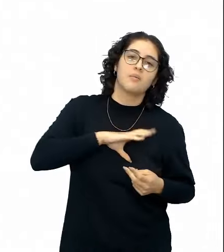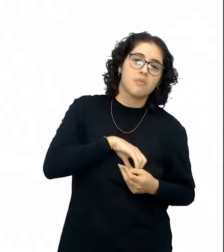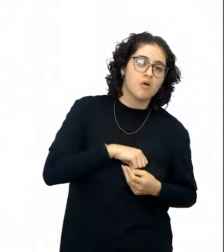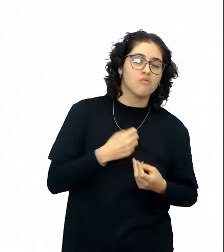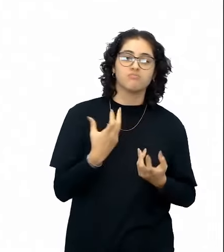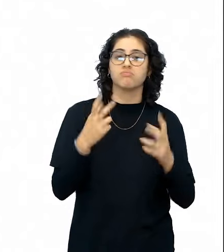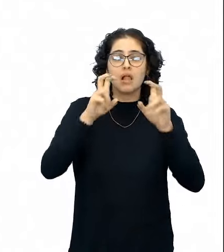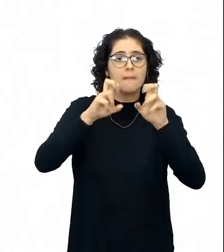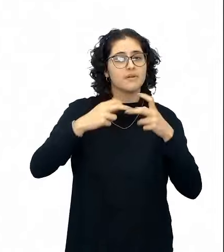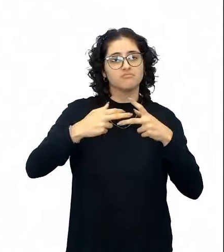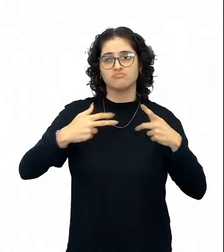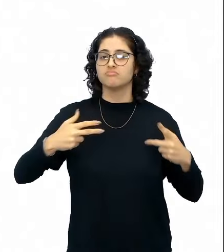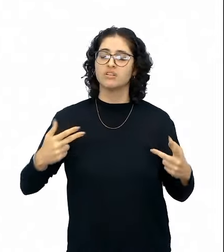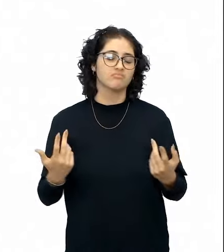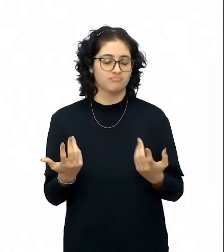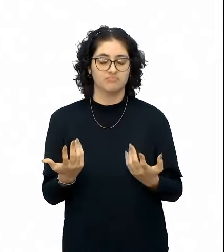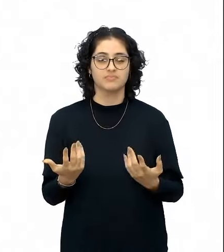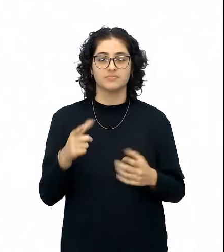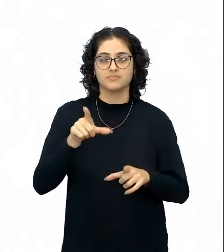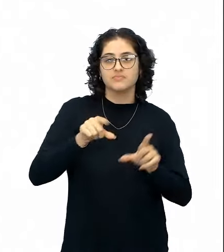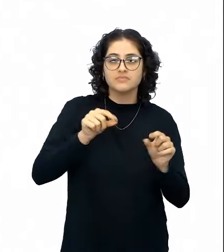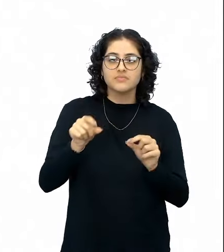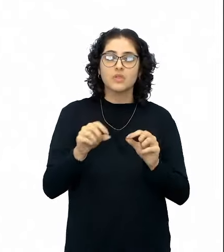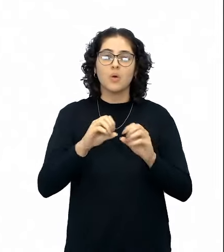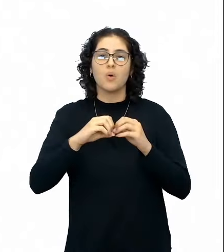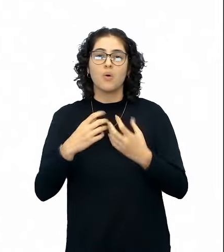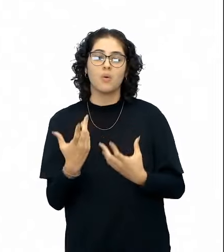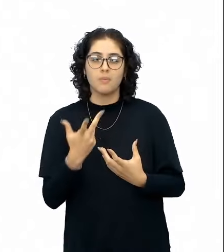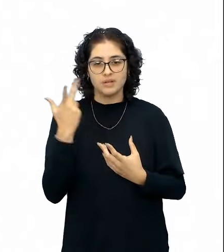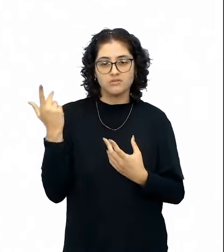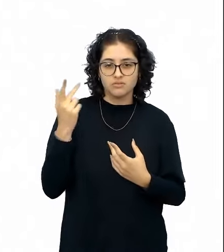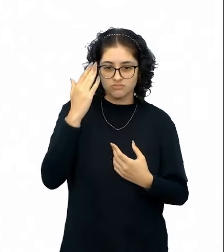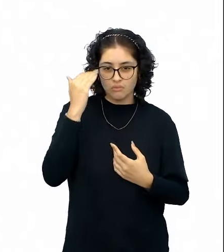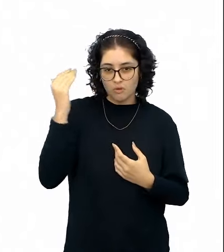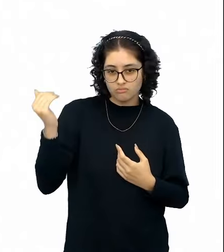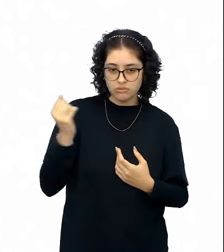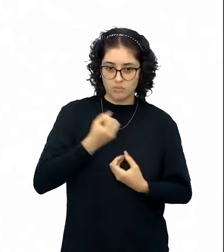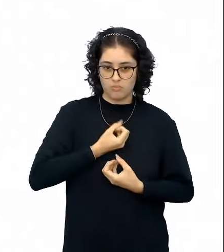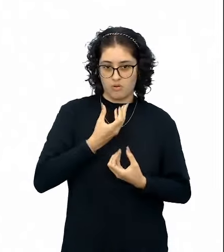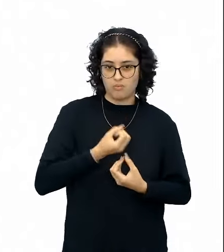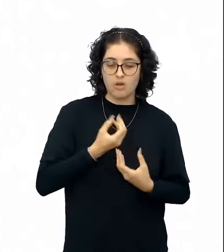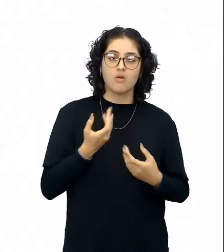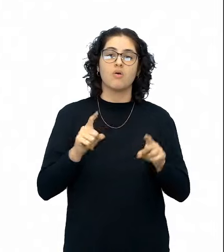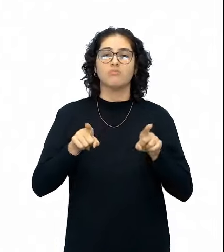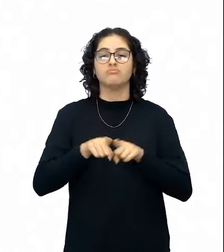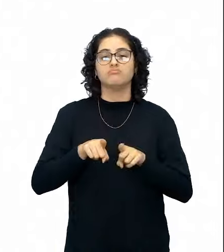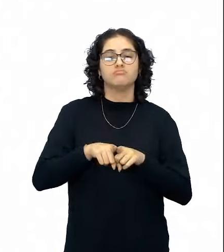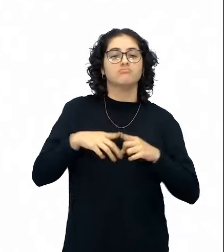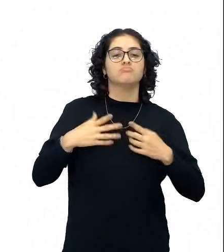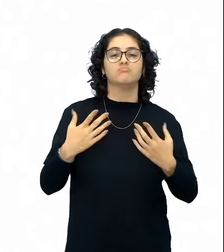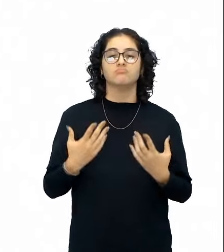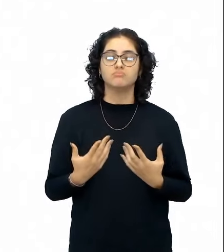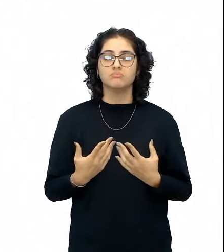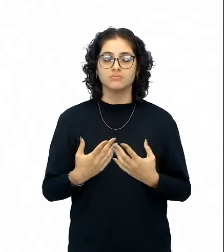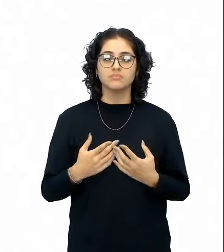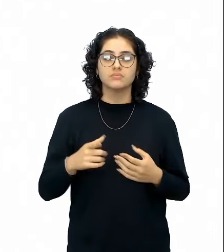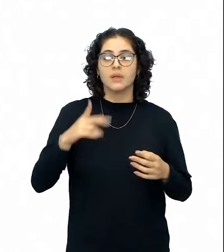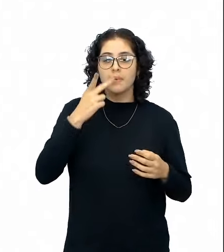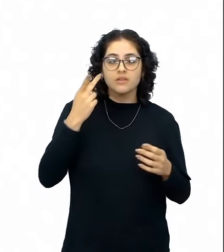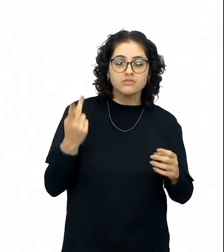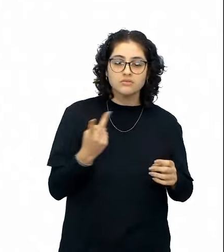fazer uma escolha por autores, pode também fazer um trabalho em duplas,